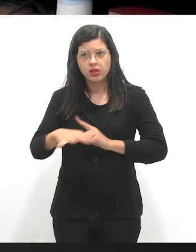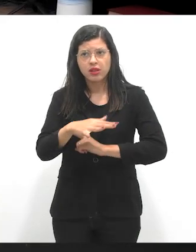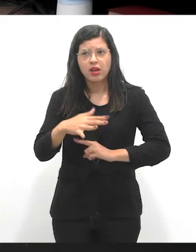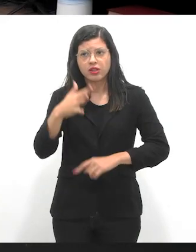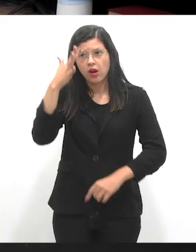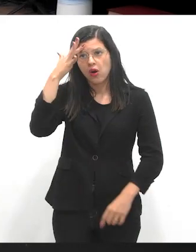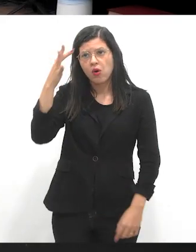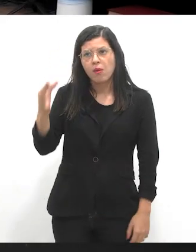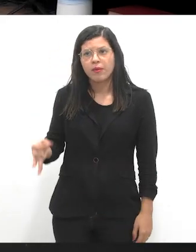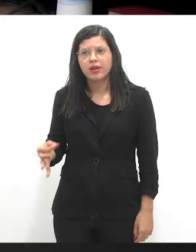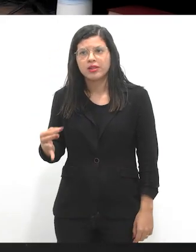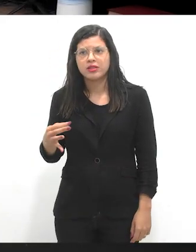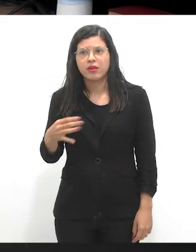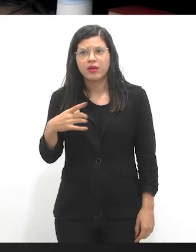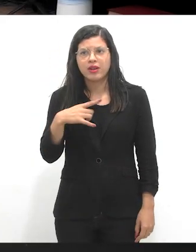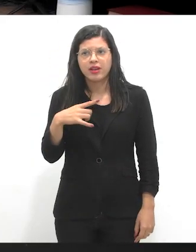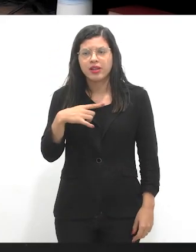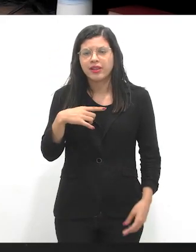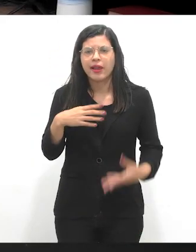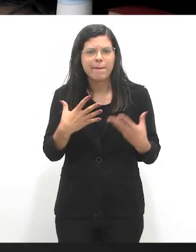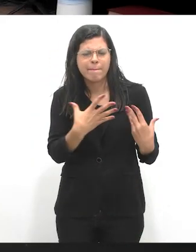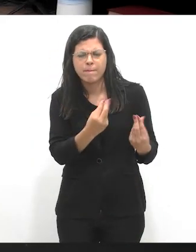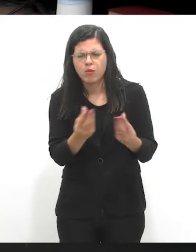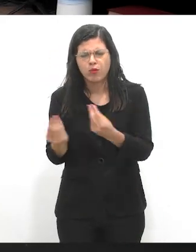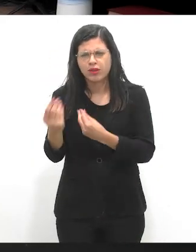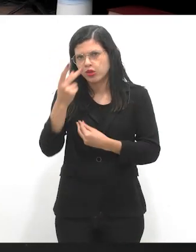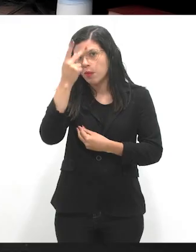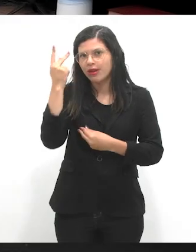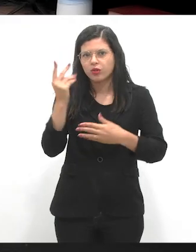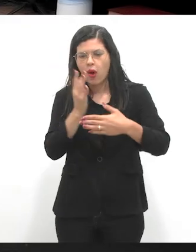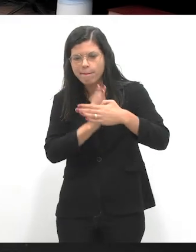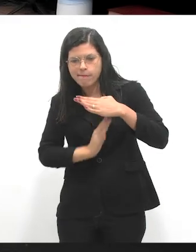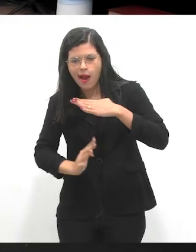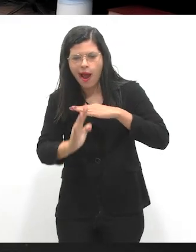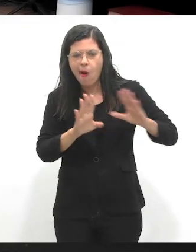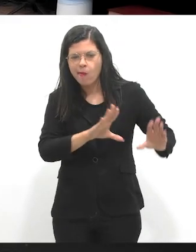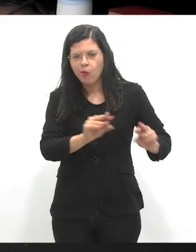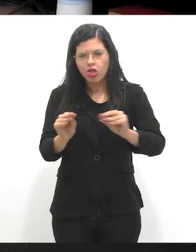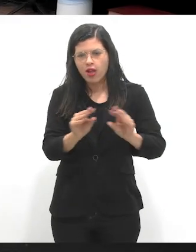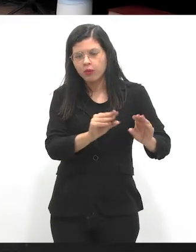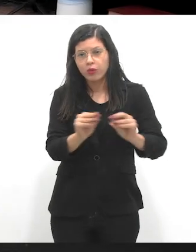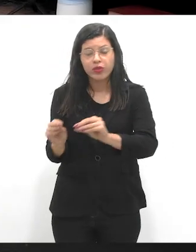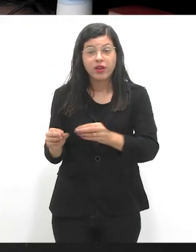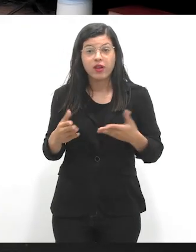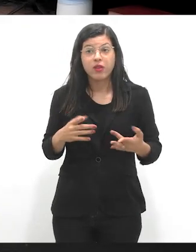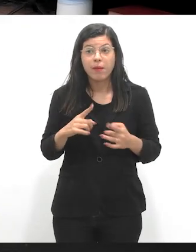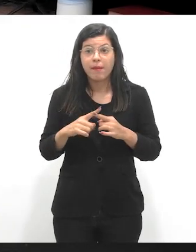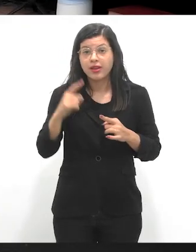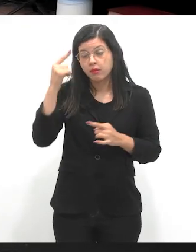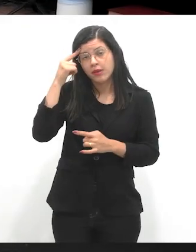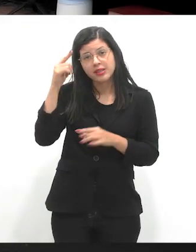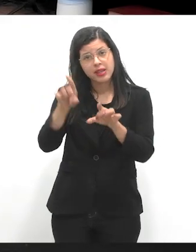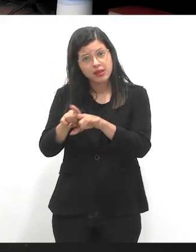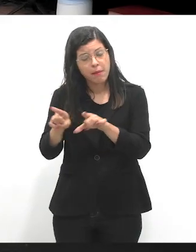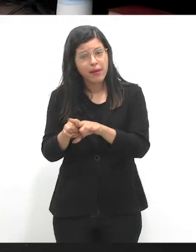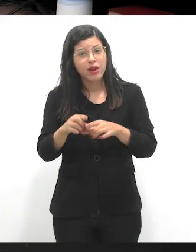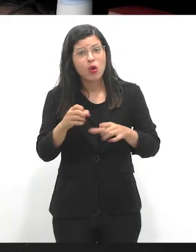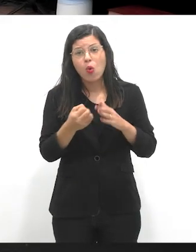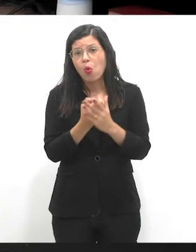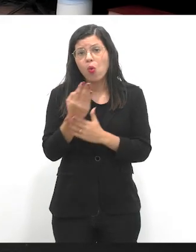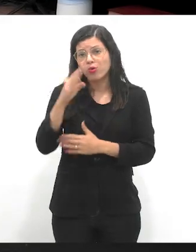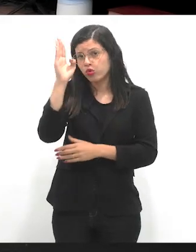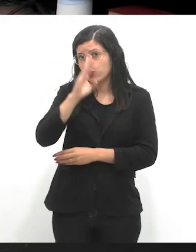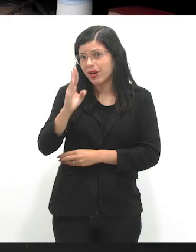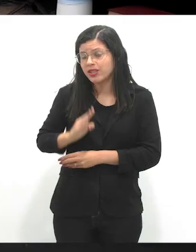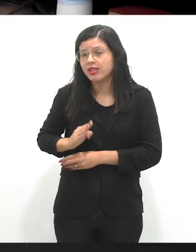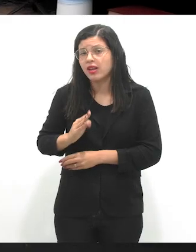sociedade, querendo ou não, no entendimento de que tem vindo muita gente, está entrando muita gente, muito migrante. Mas se a gente pensar na proporção de quantos brasileiros estão